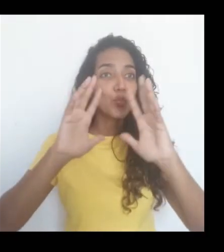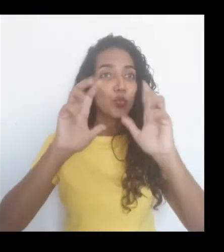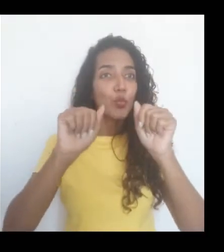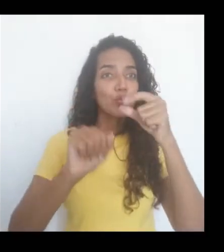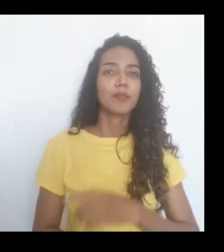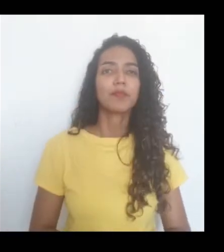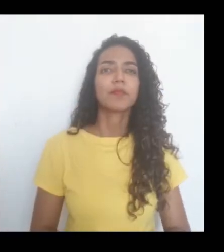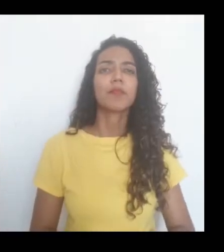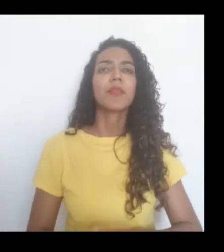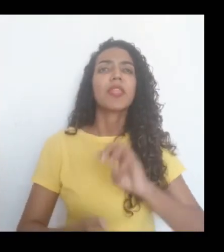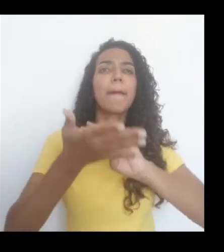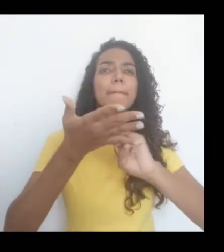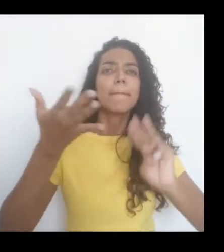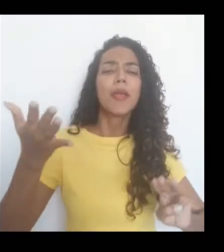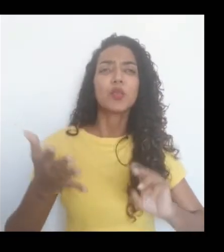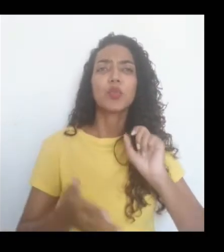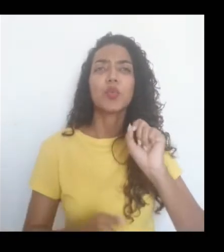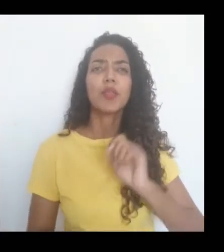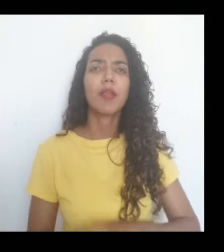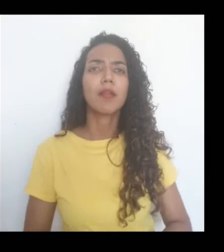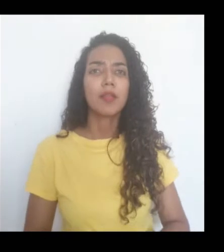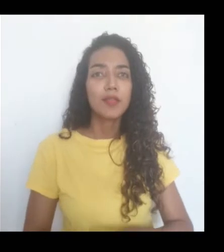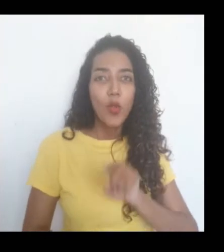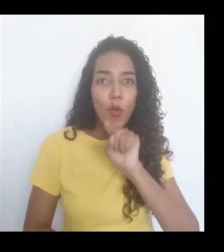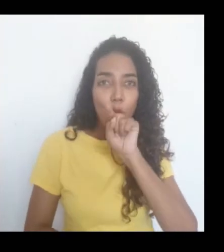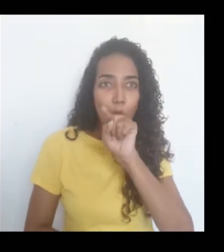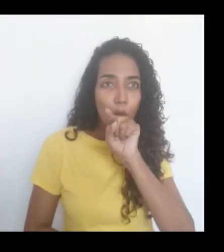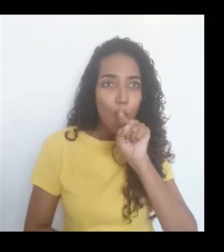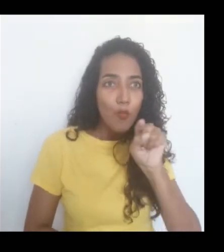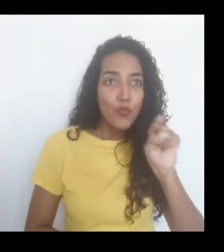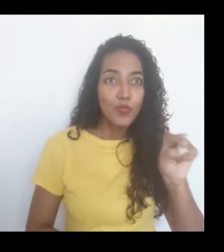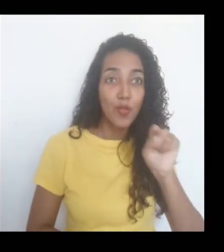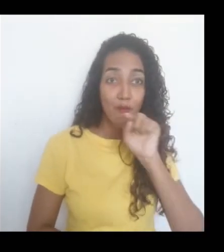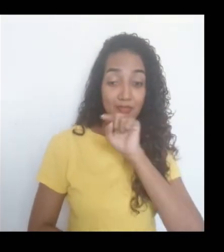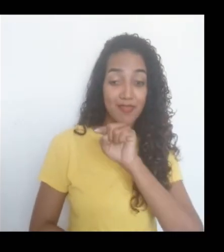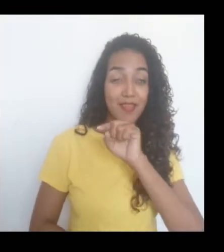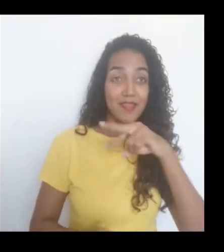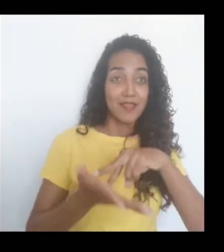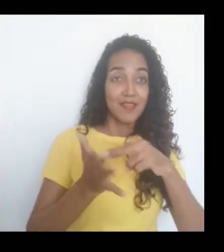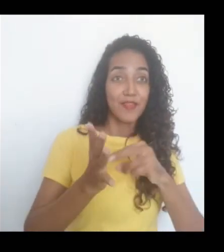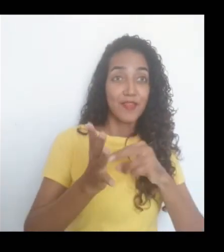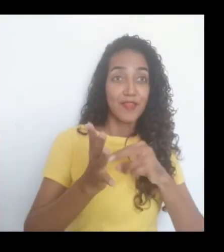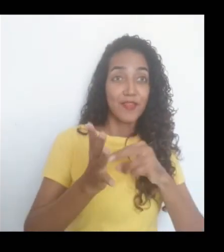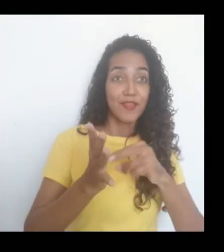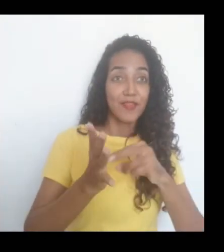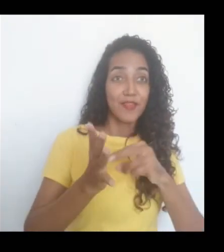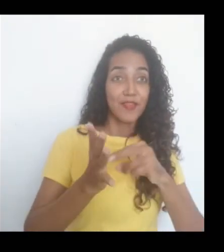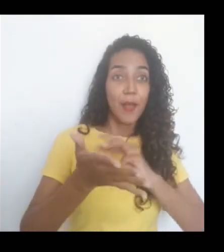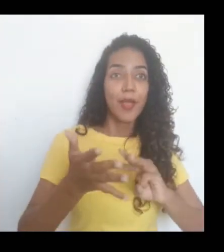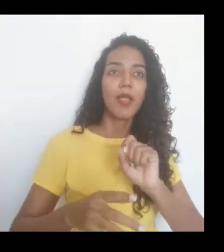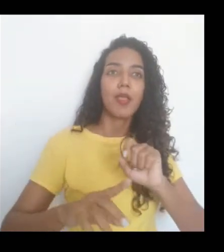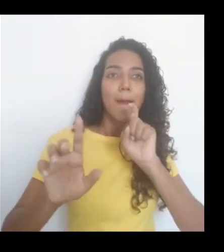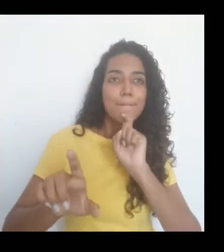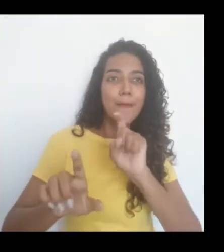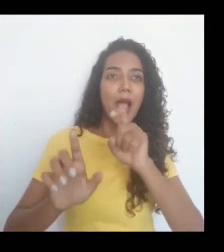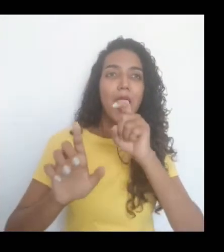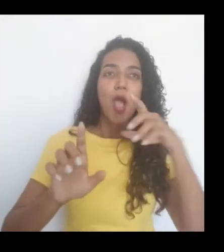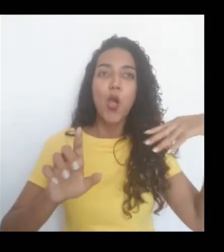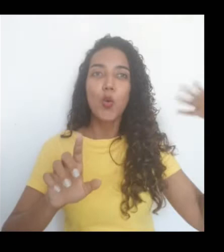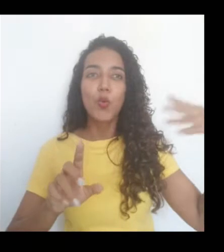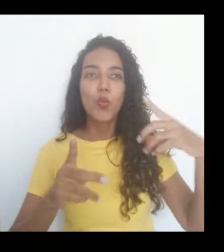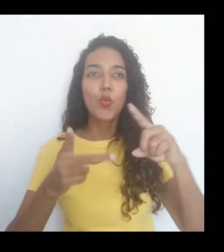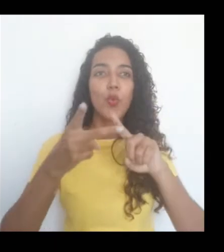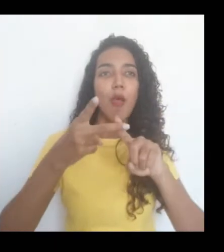aqui, ó, reproduzir, pausar e outros botões que a gente consegue visualizar aqui no display. Ou seja,